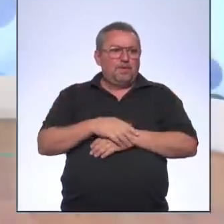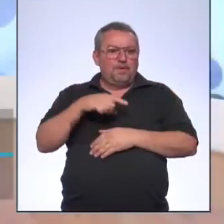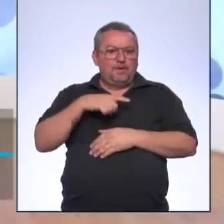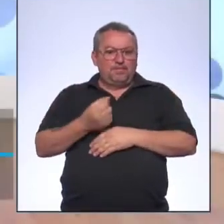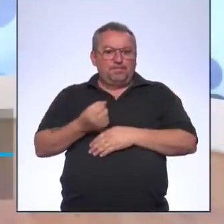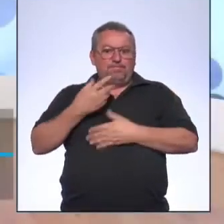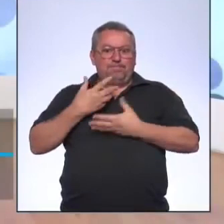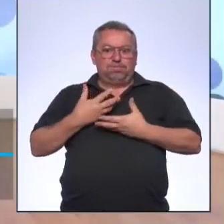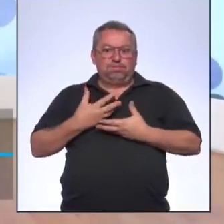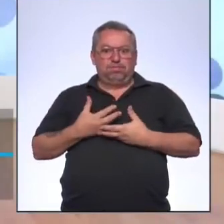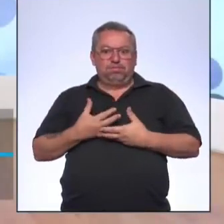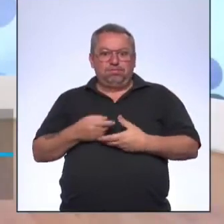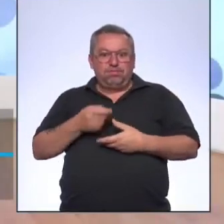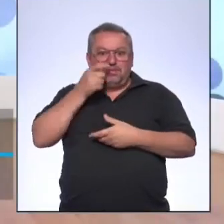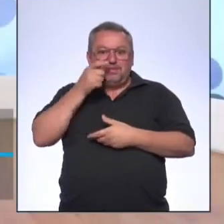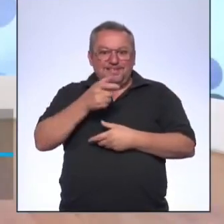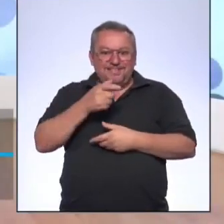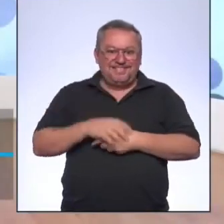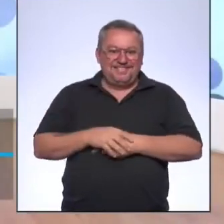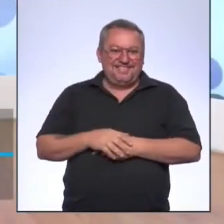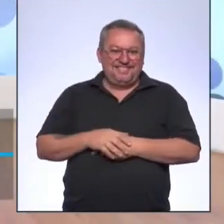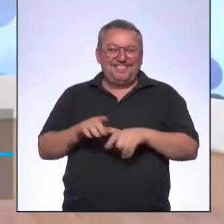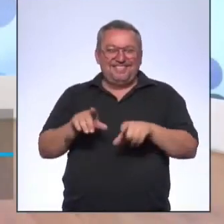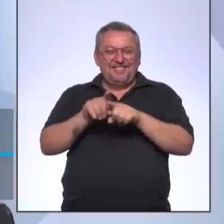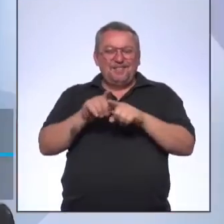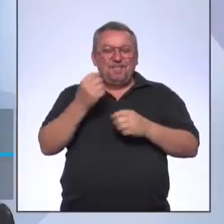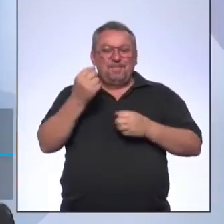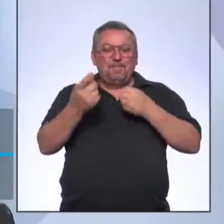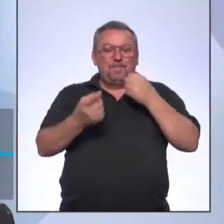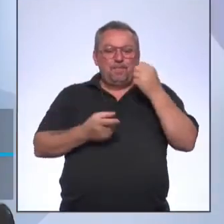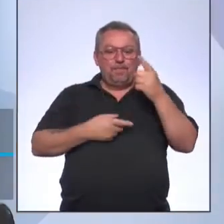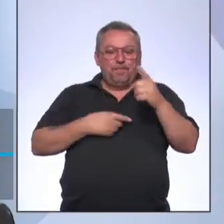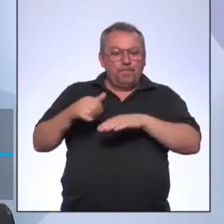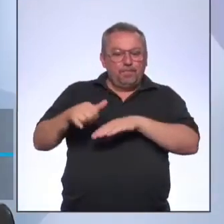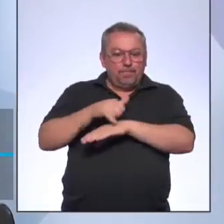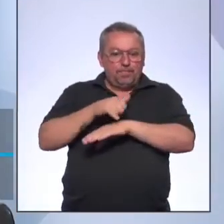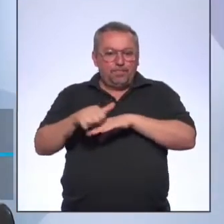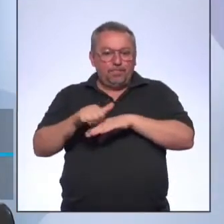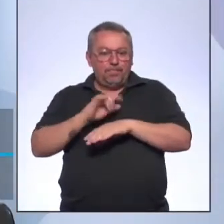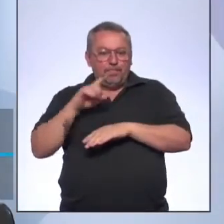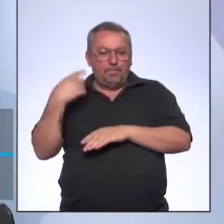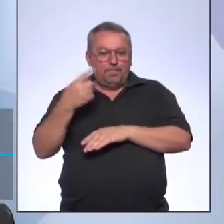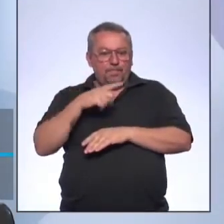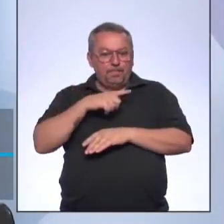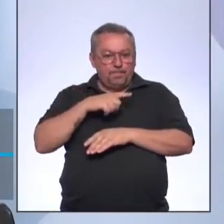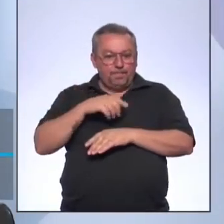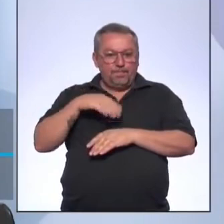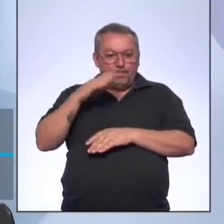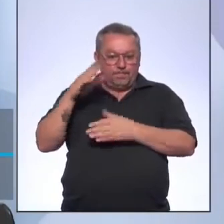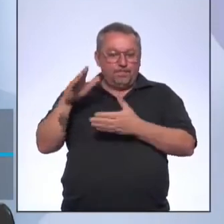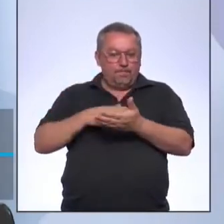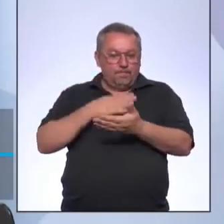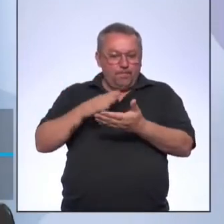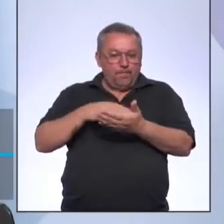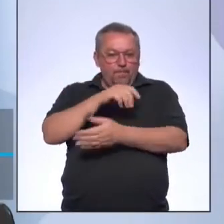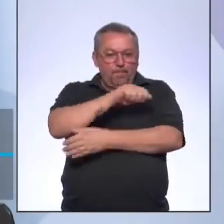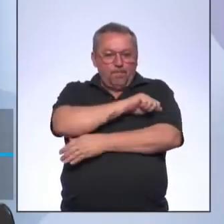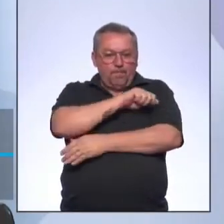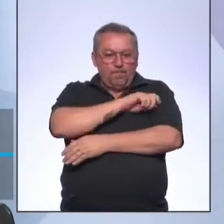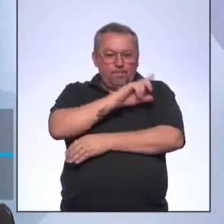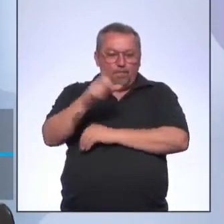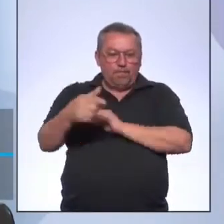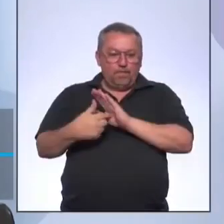fiquei cansada só de ouvir. Bem, pessoal, essas são algumas estratégias. Nós temos muito mais. Mas no caderno do aluno, que é esse